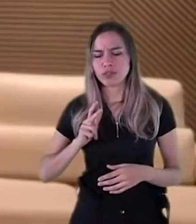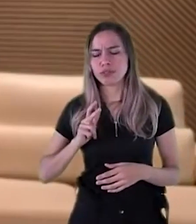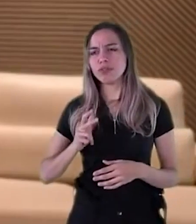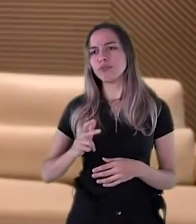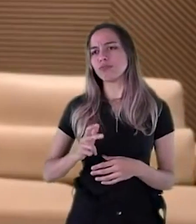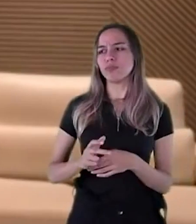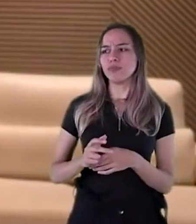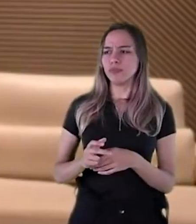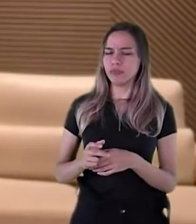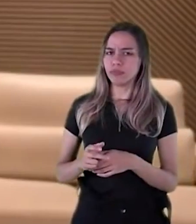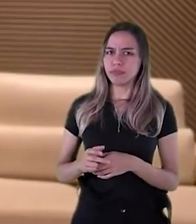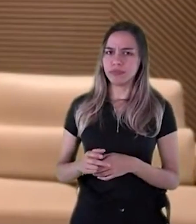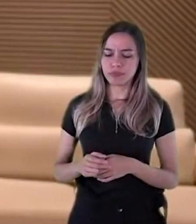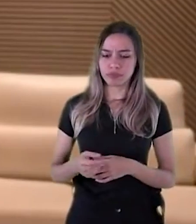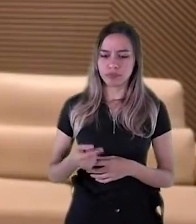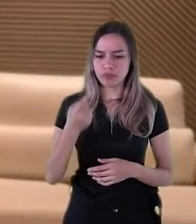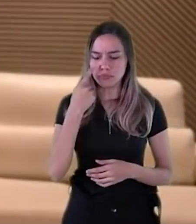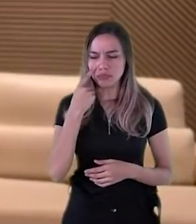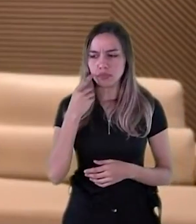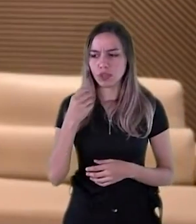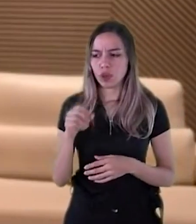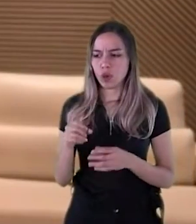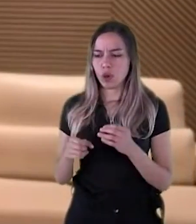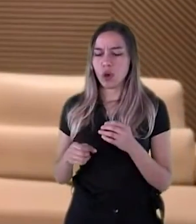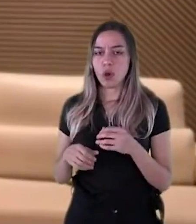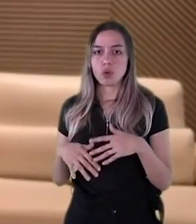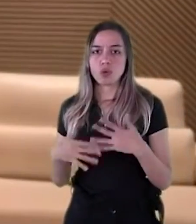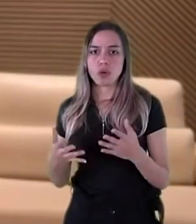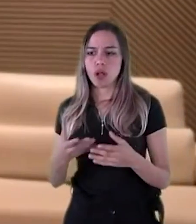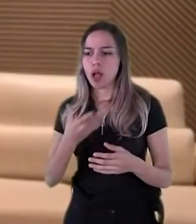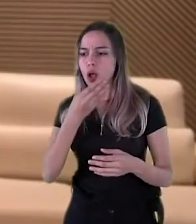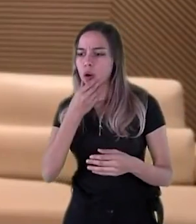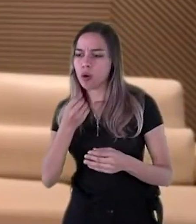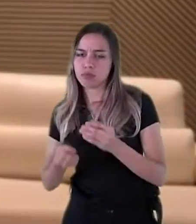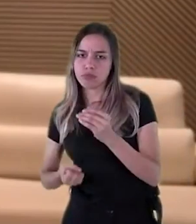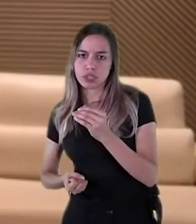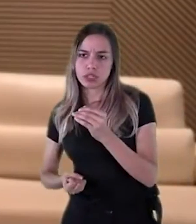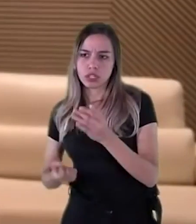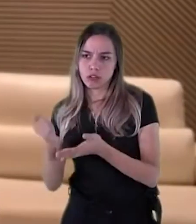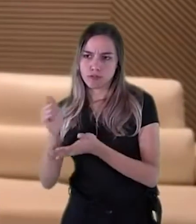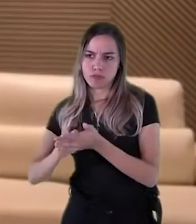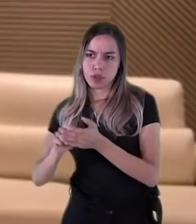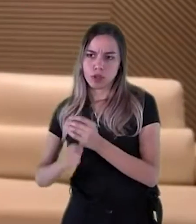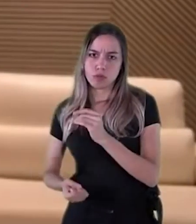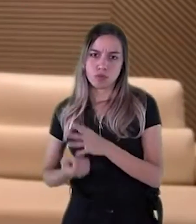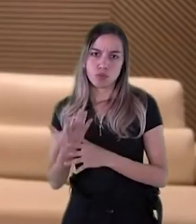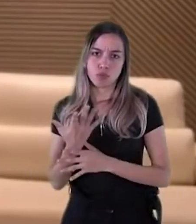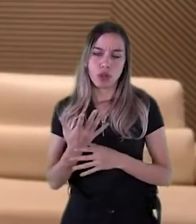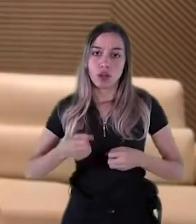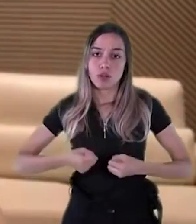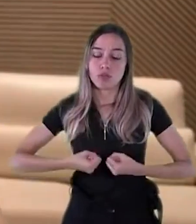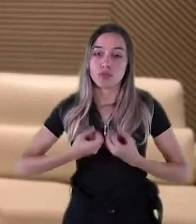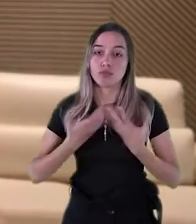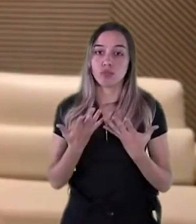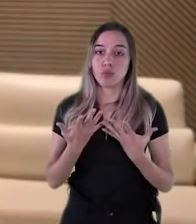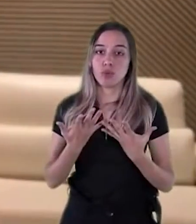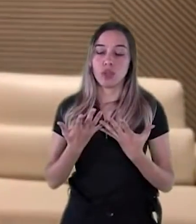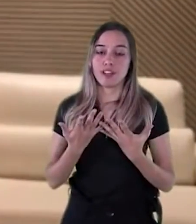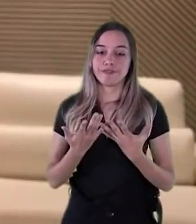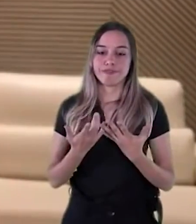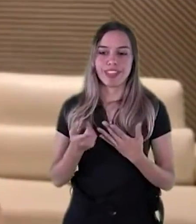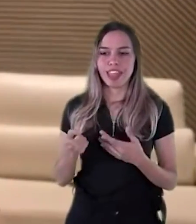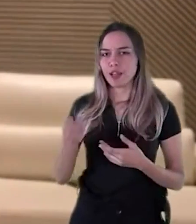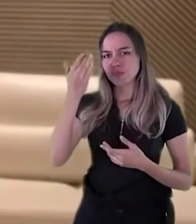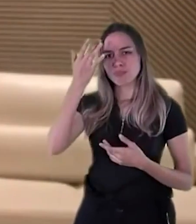que quando Drummond escreveu esse poema, ele não tinha ideia do que ele provocaria em